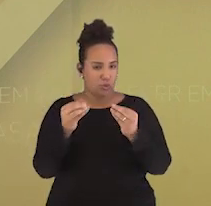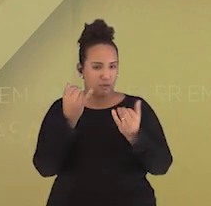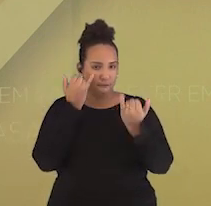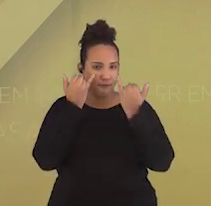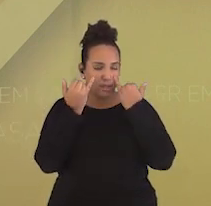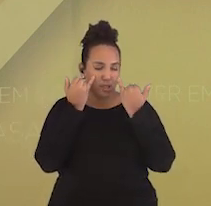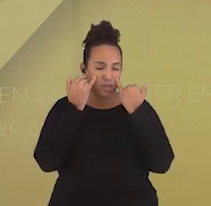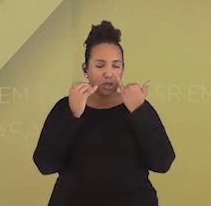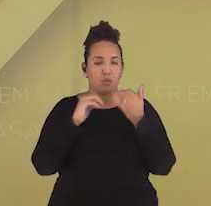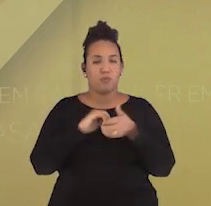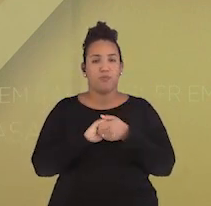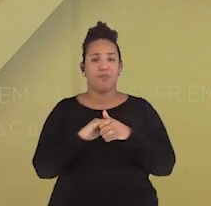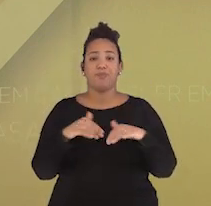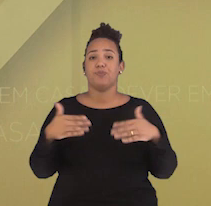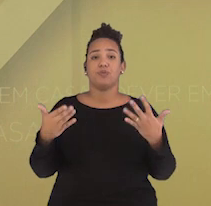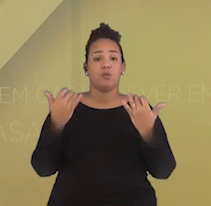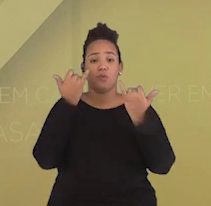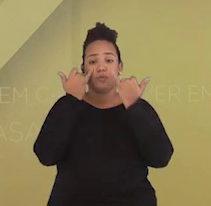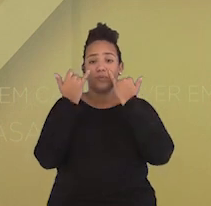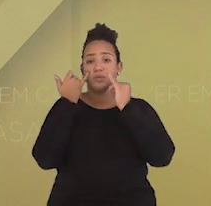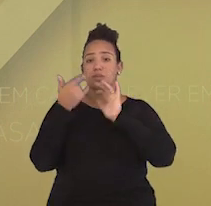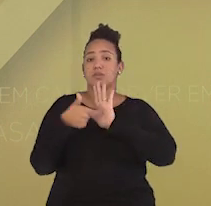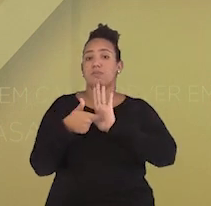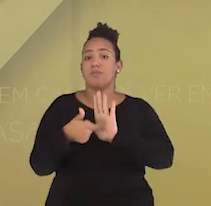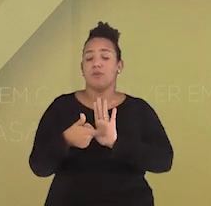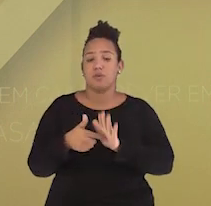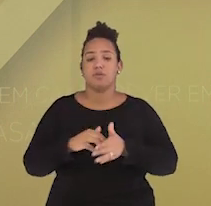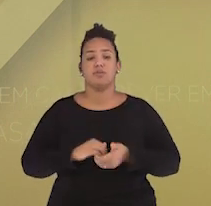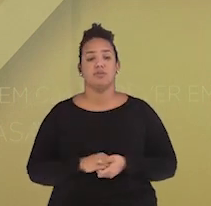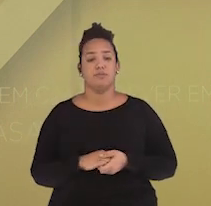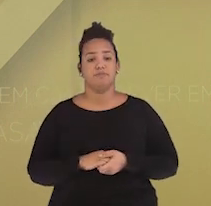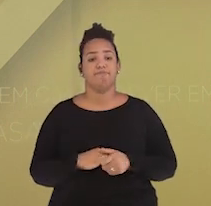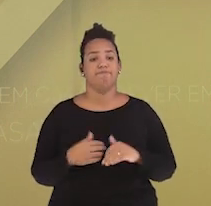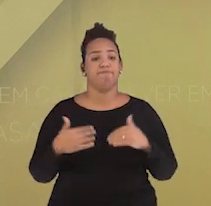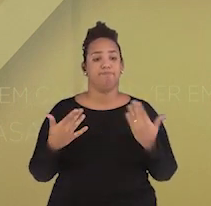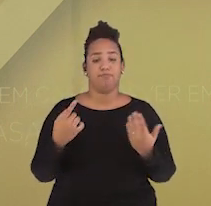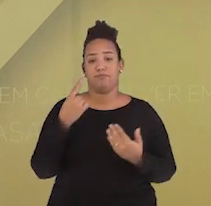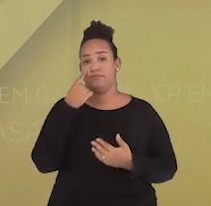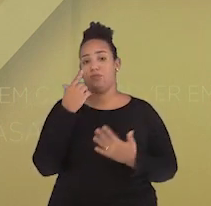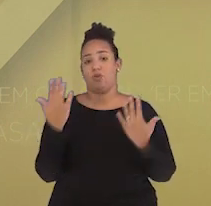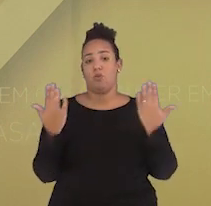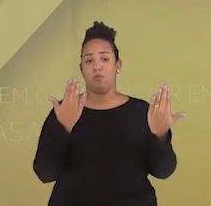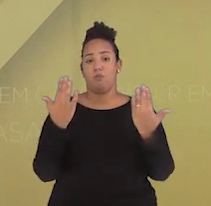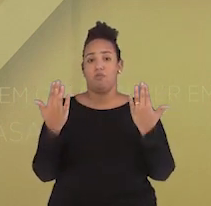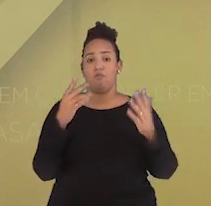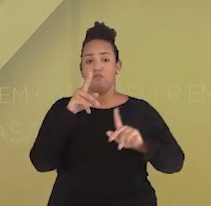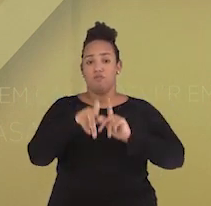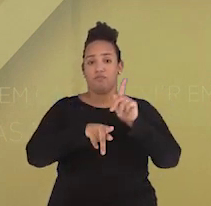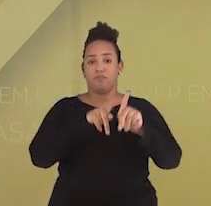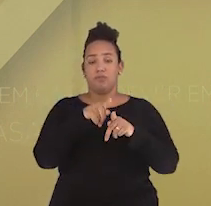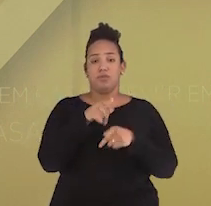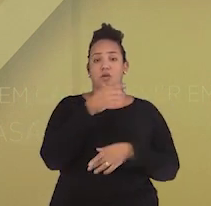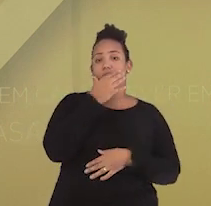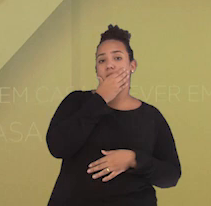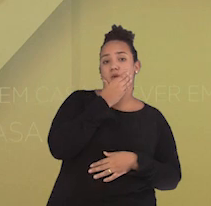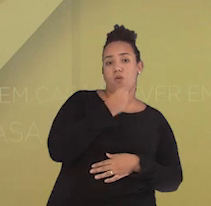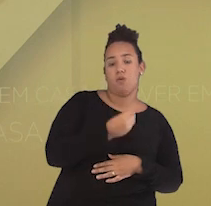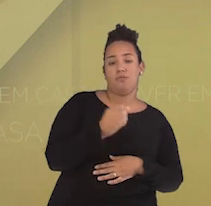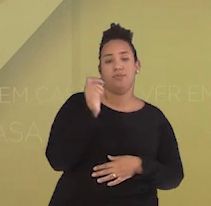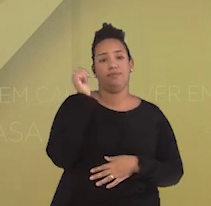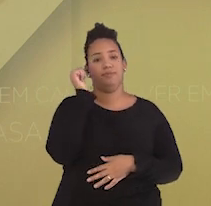de informação ele apresenta? Aqui vemos a comparação da população por sexo, homens